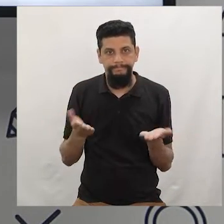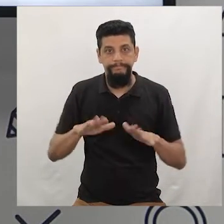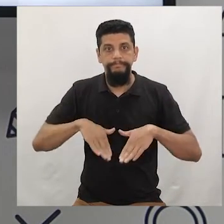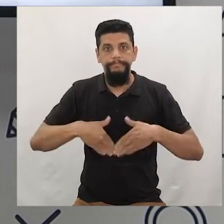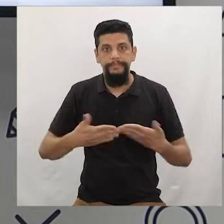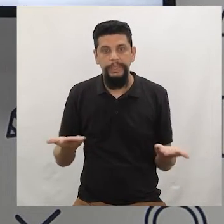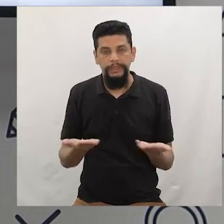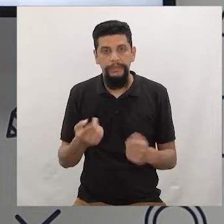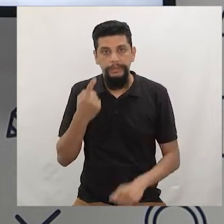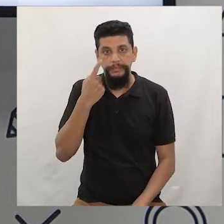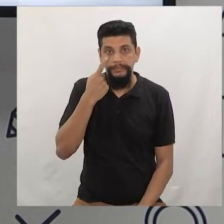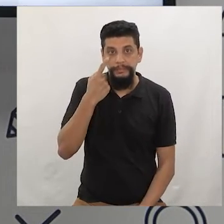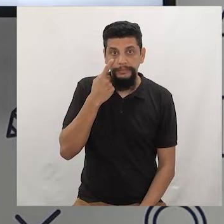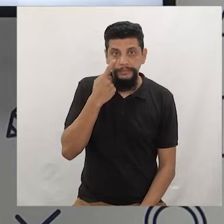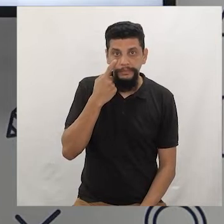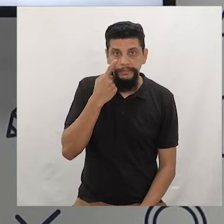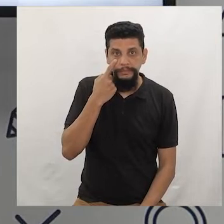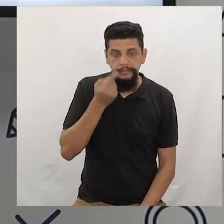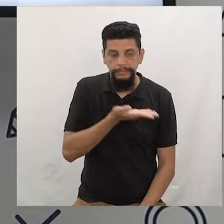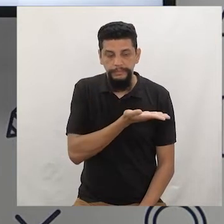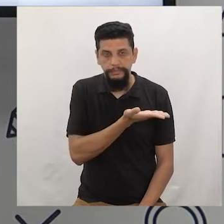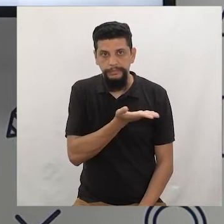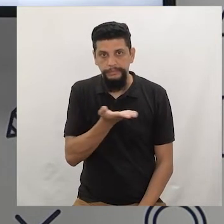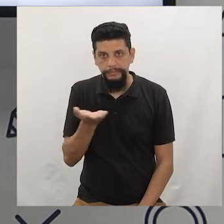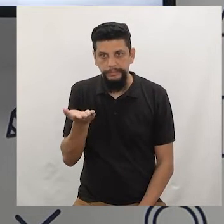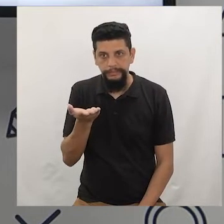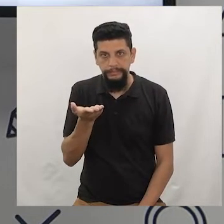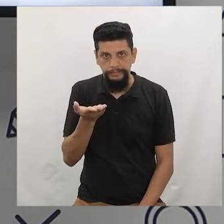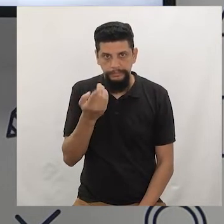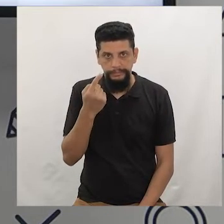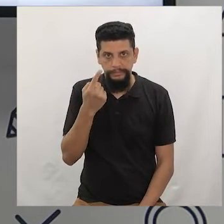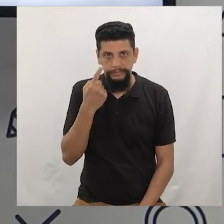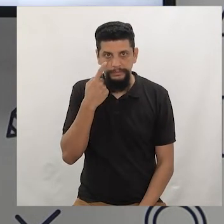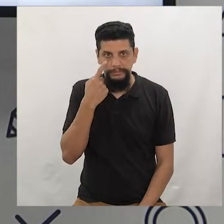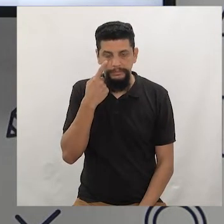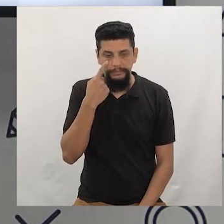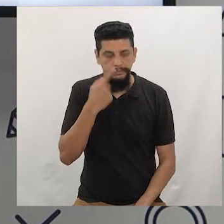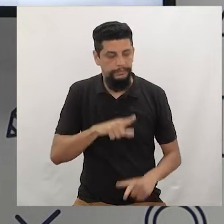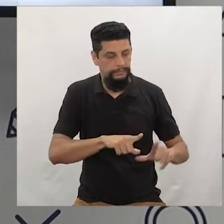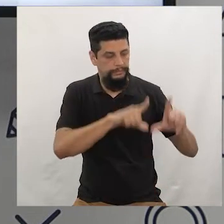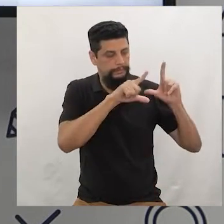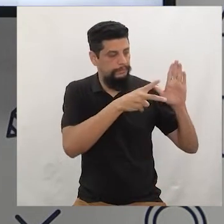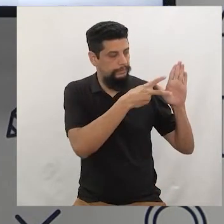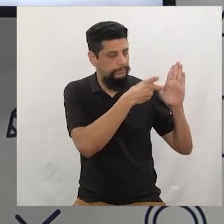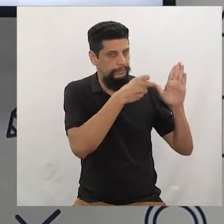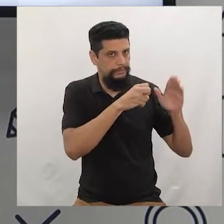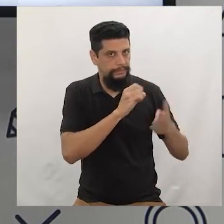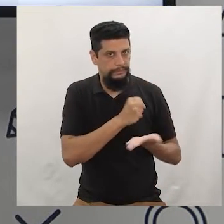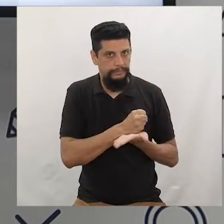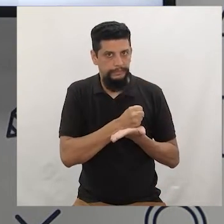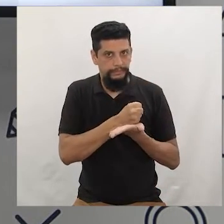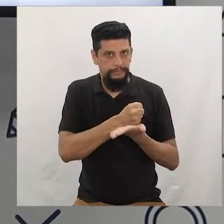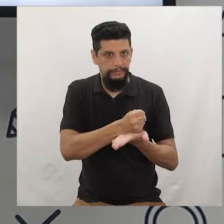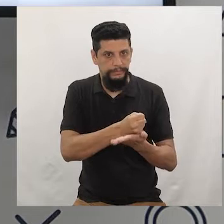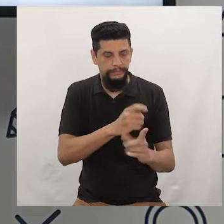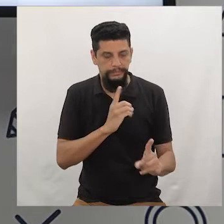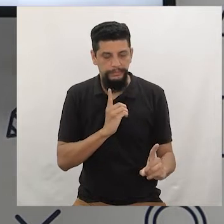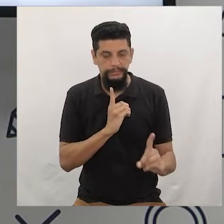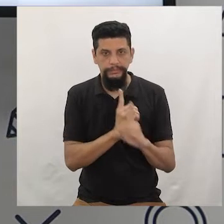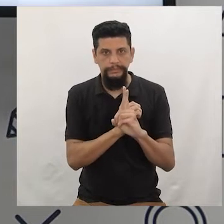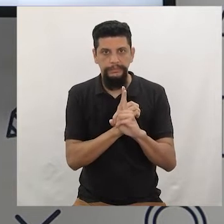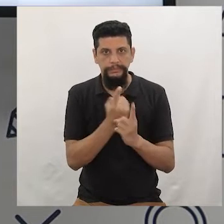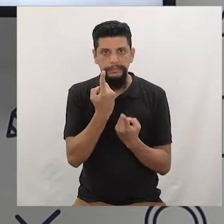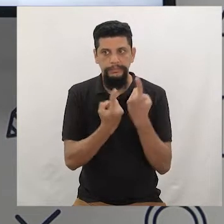Então, vejam só. Vocês acompanhem comigo na tela para ajudar a